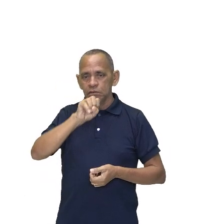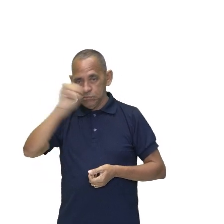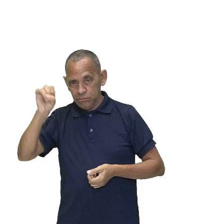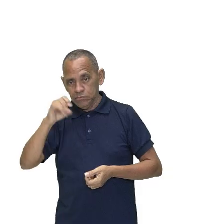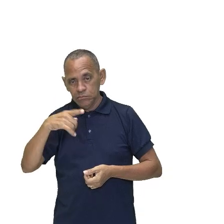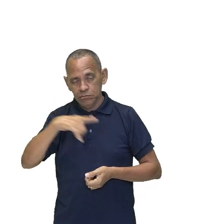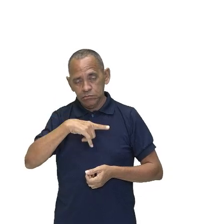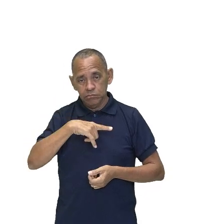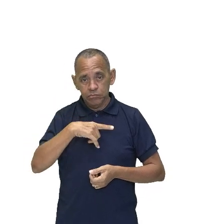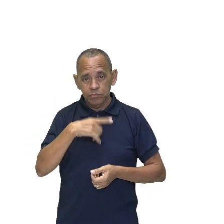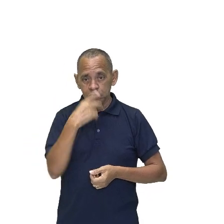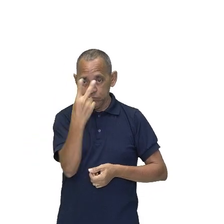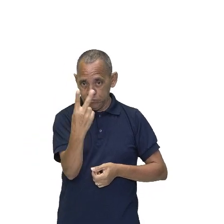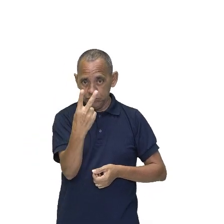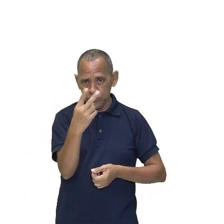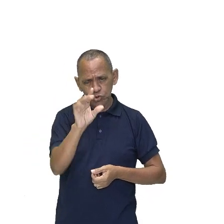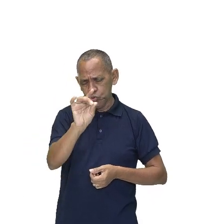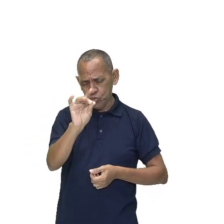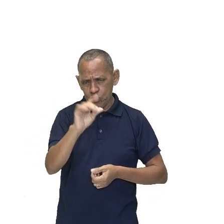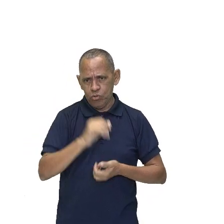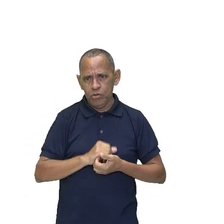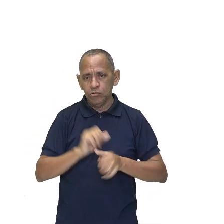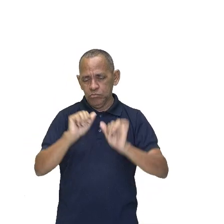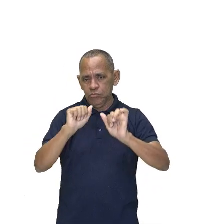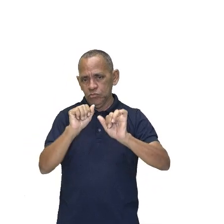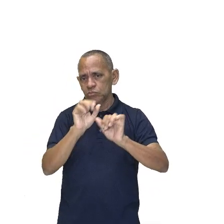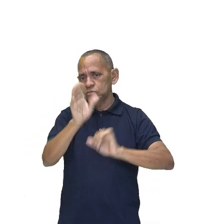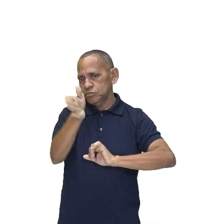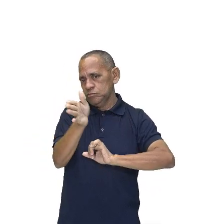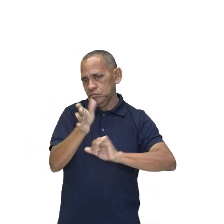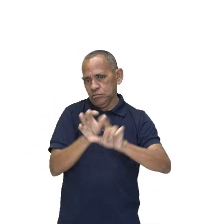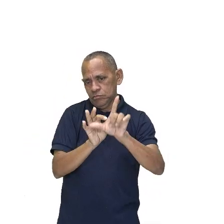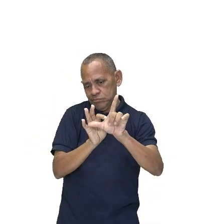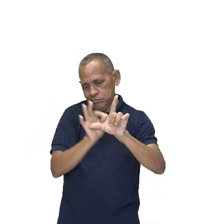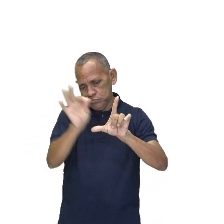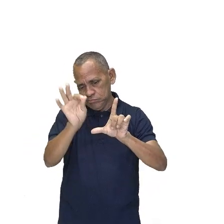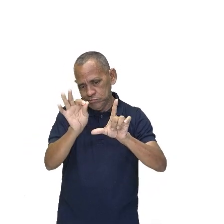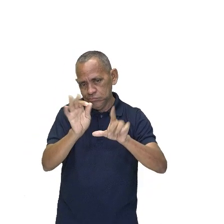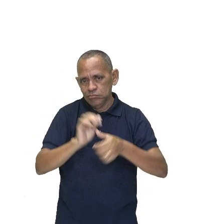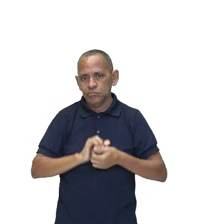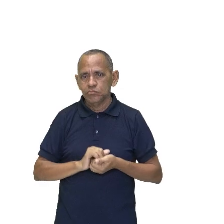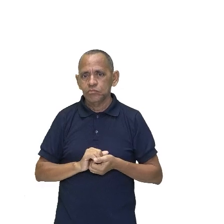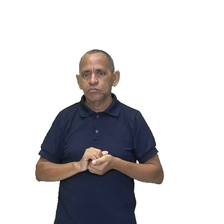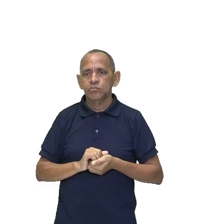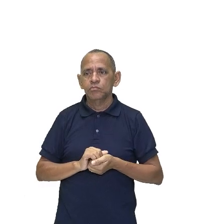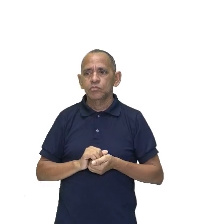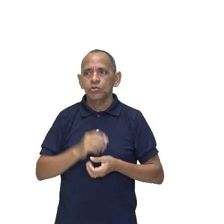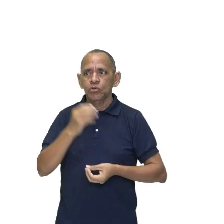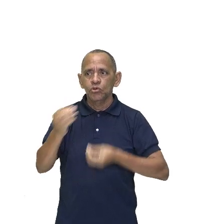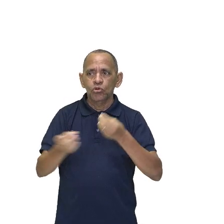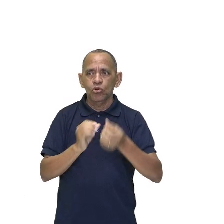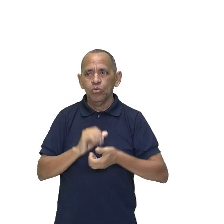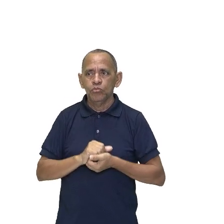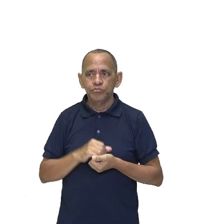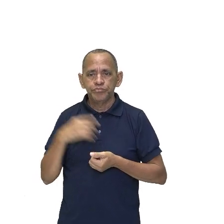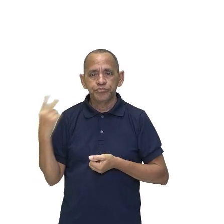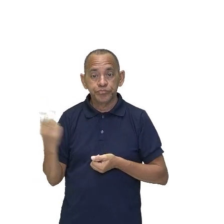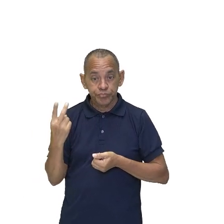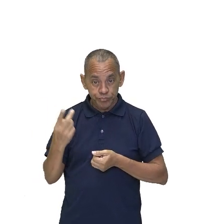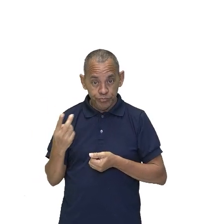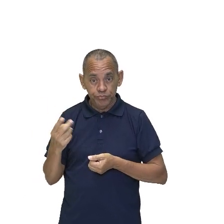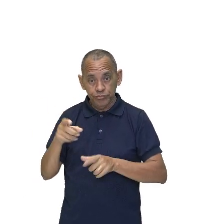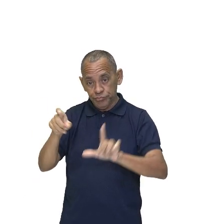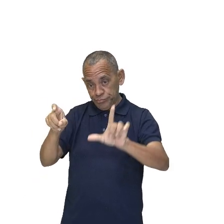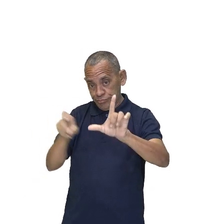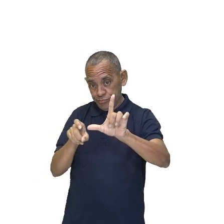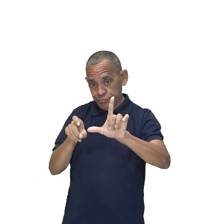poderia traçar essa reta. Tá bom? Então, a forma de você resolver, atribui valores para x, que você vai encontrar a imagem.